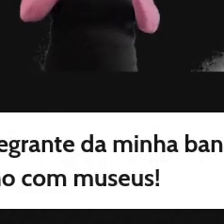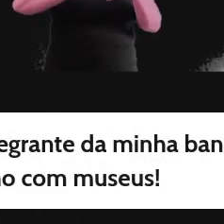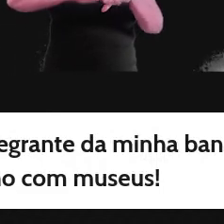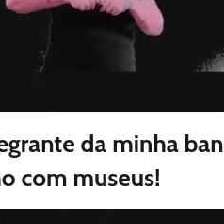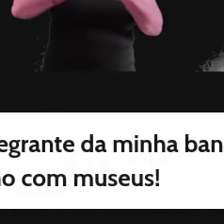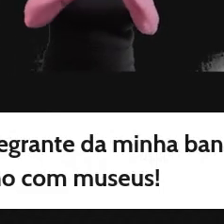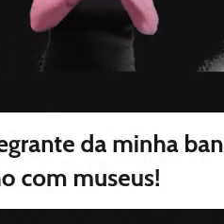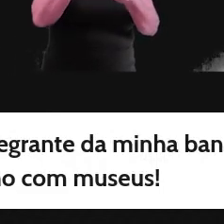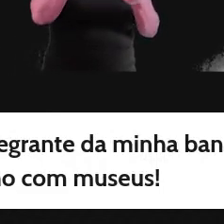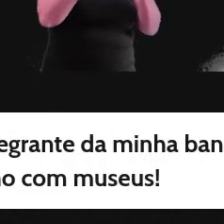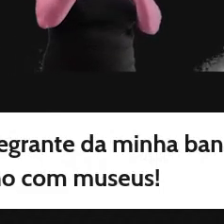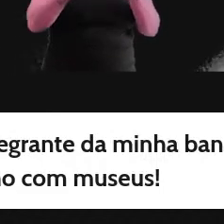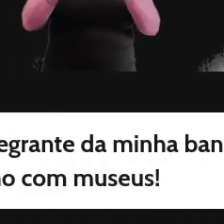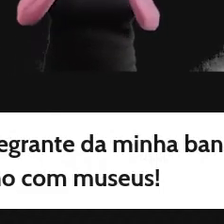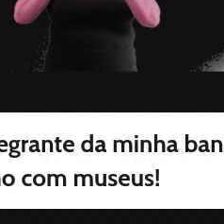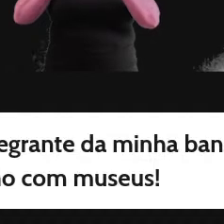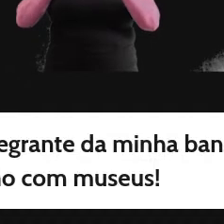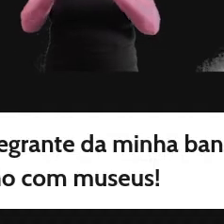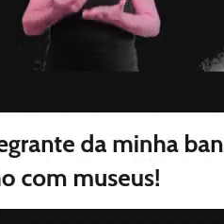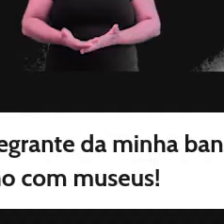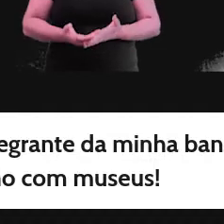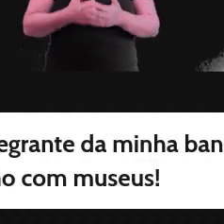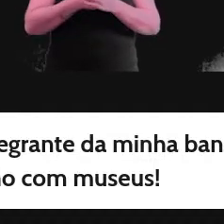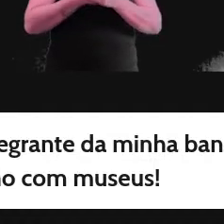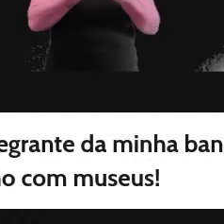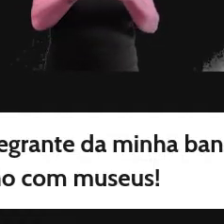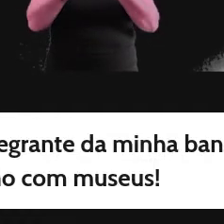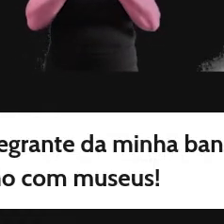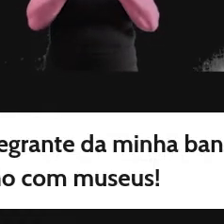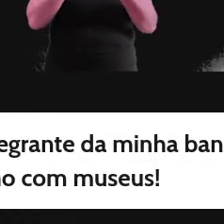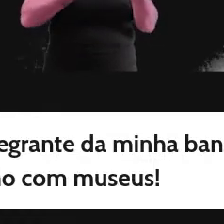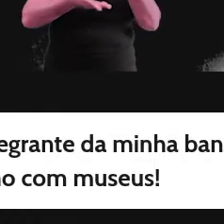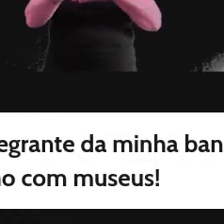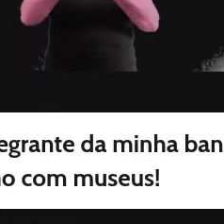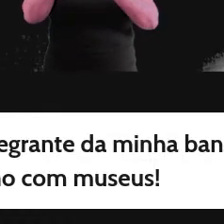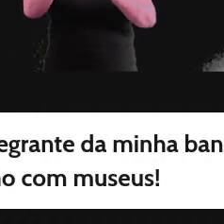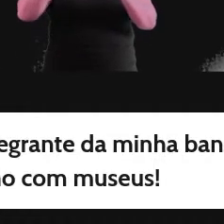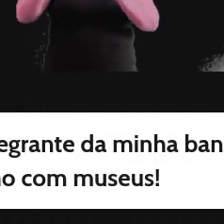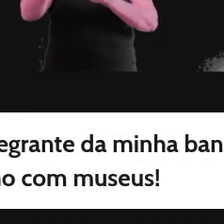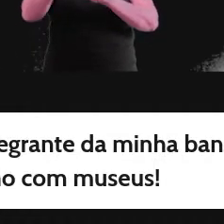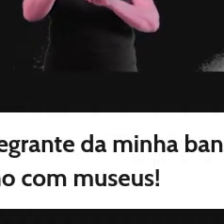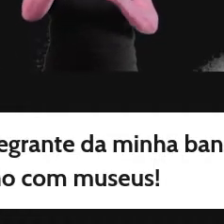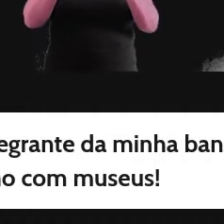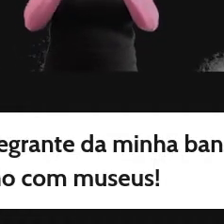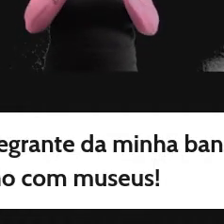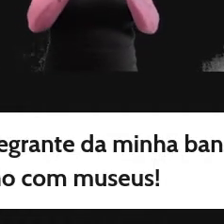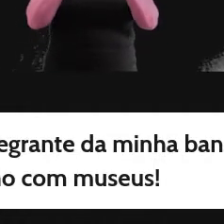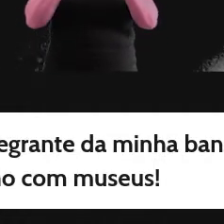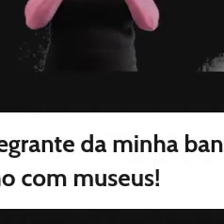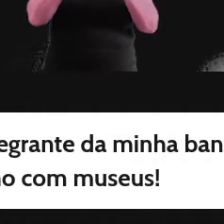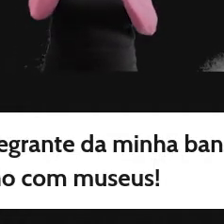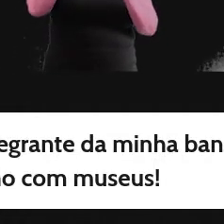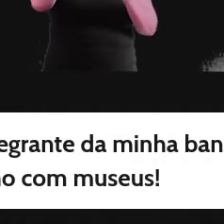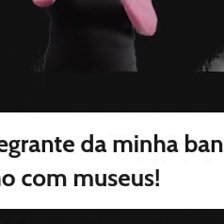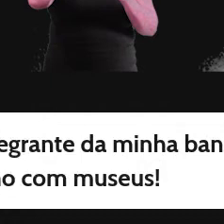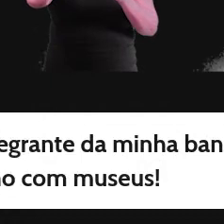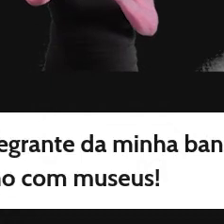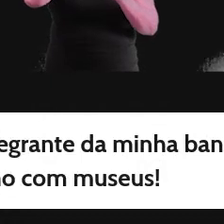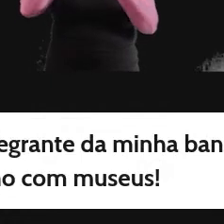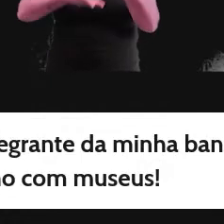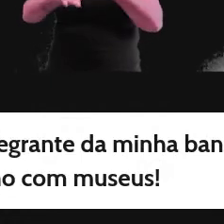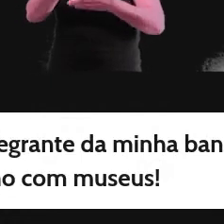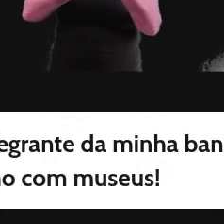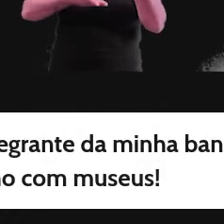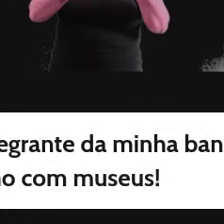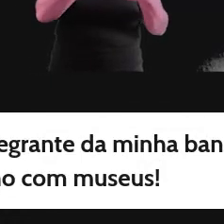defende esse processo de comunicação, é muito a interação social, né, o contato com grandes públicos, as pessoas interagindo